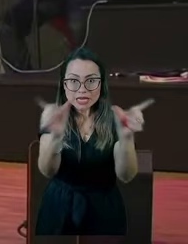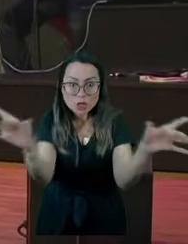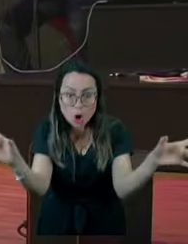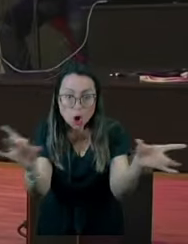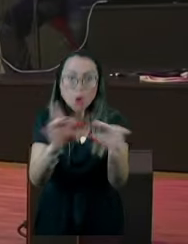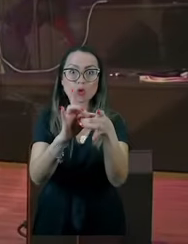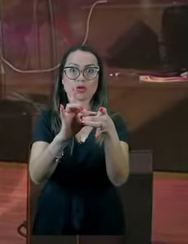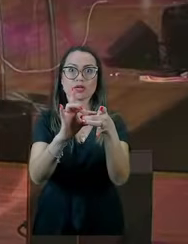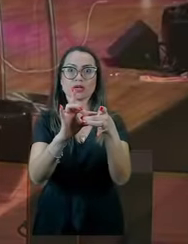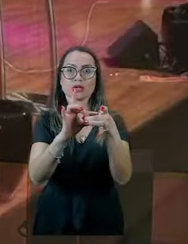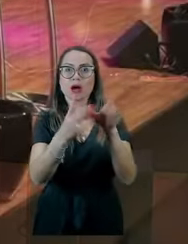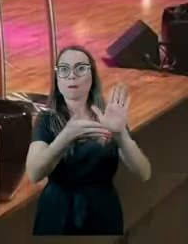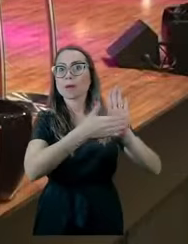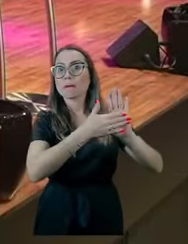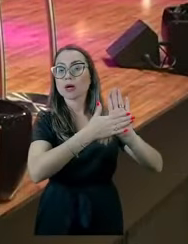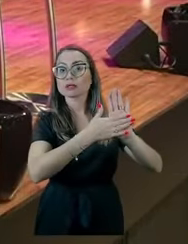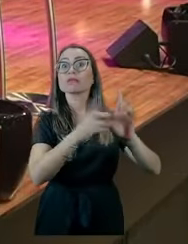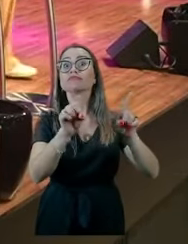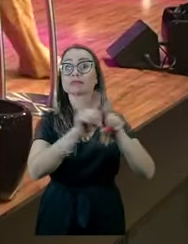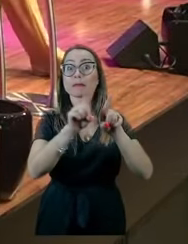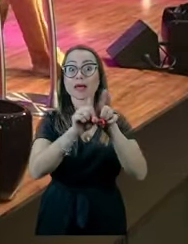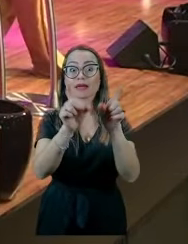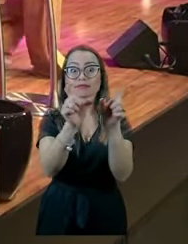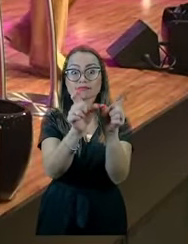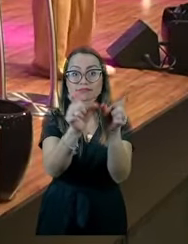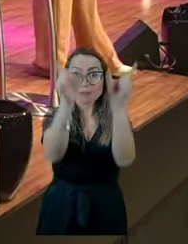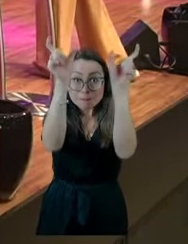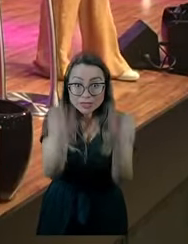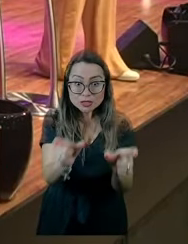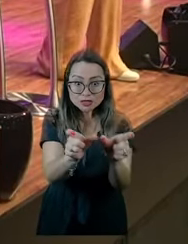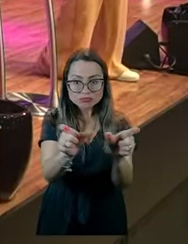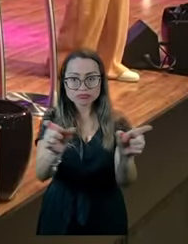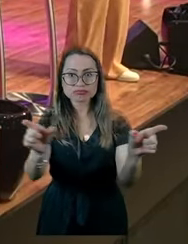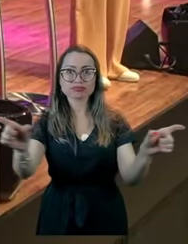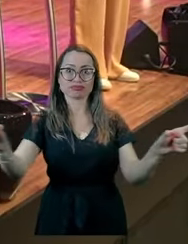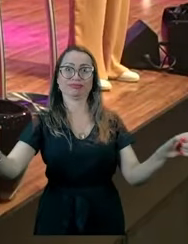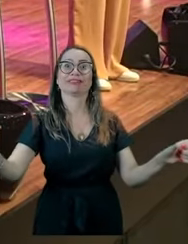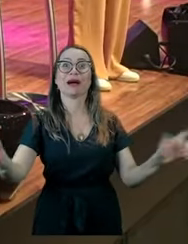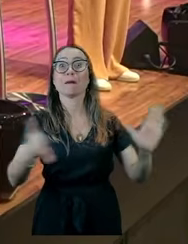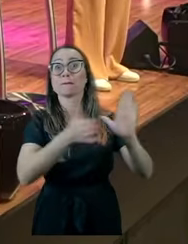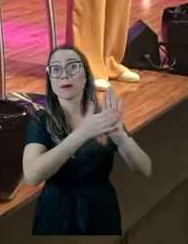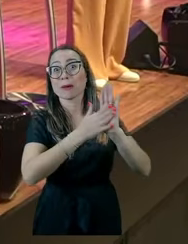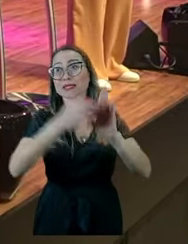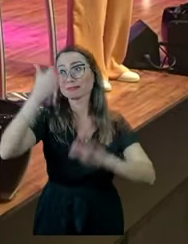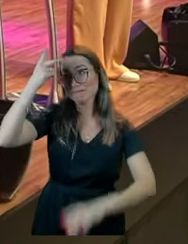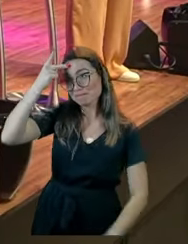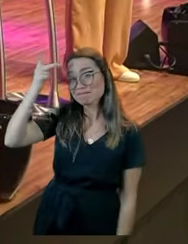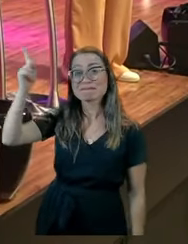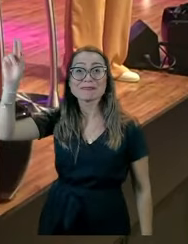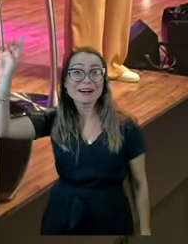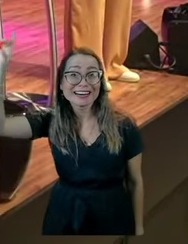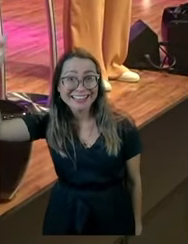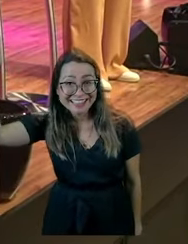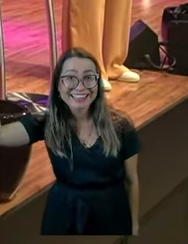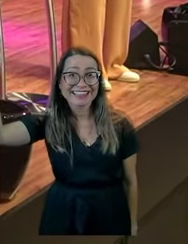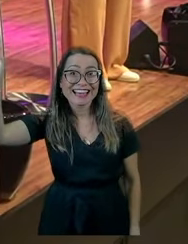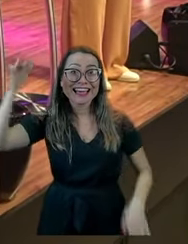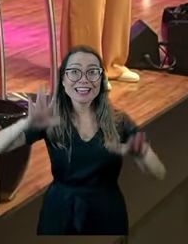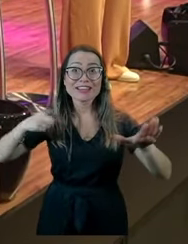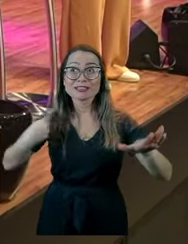que desconecta por um propósito. E como a gente sofre nas desconexões, como a gente tem dificuldade de entender que é Deus.